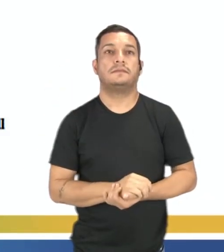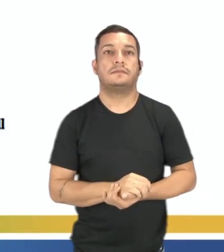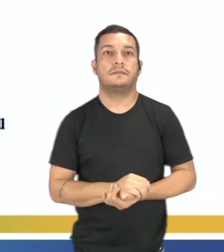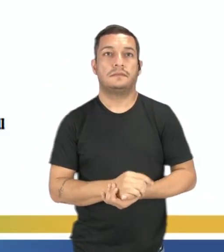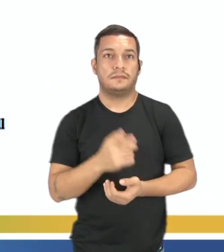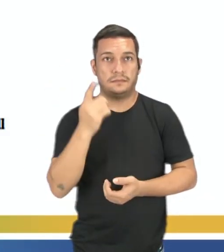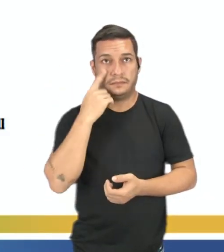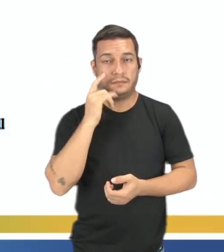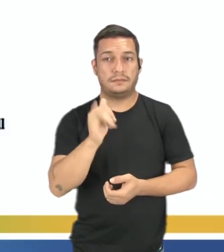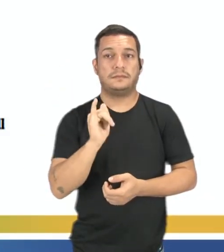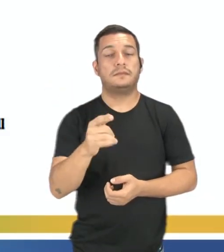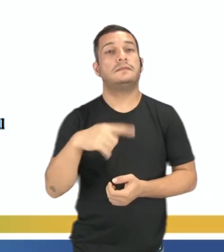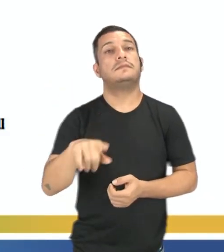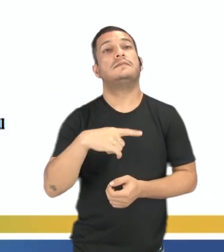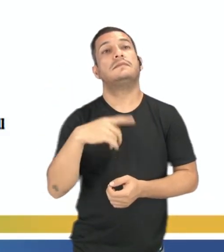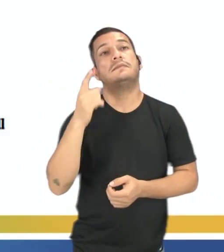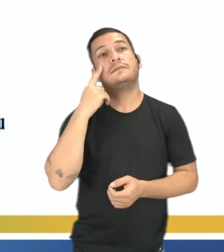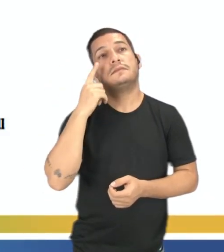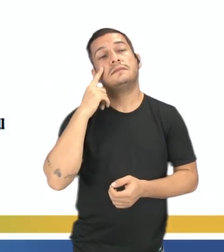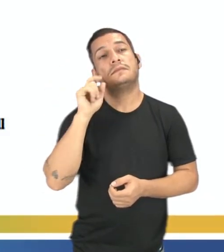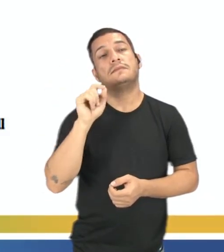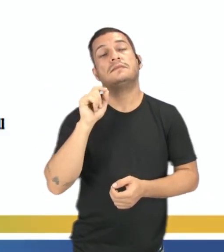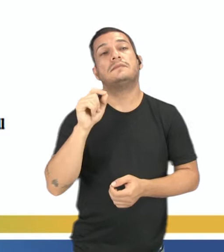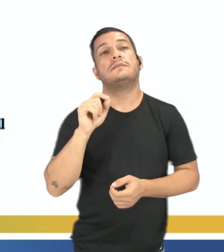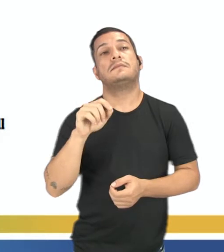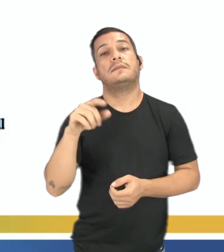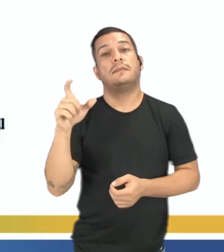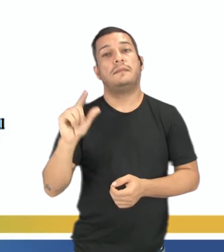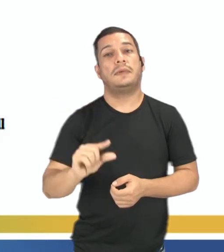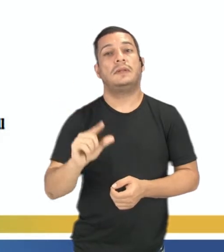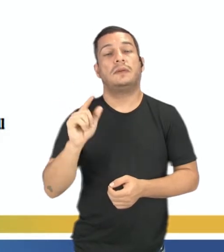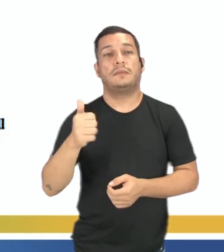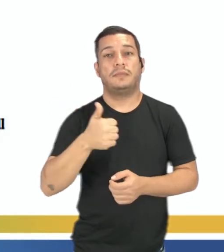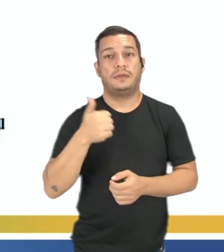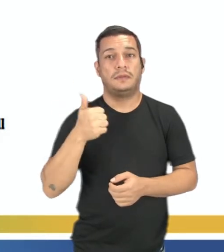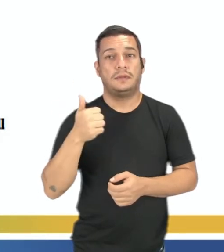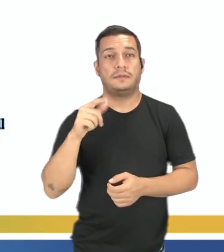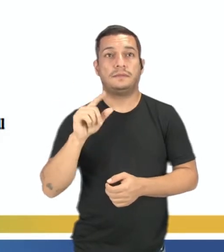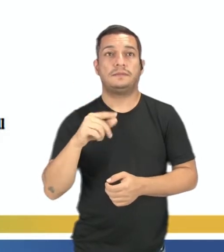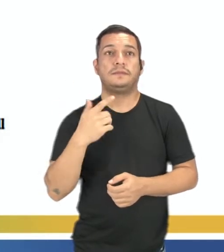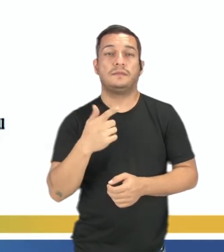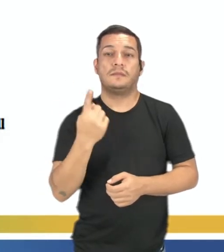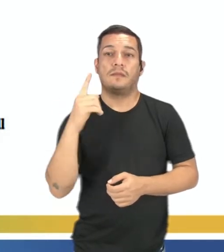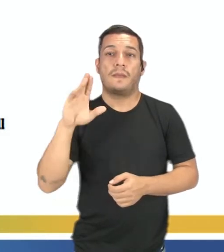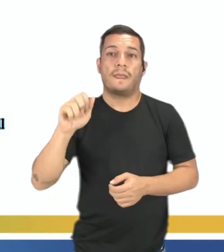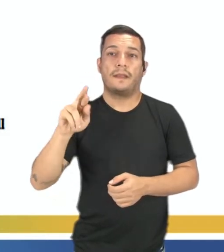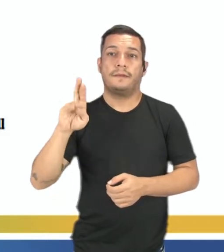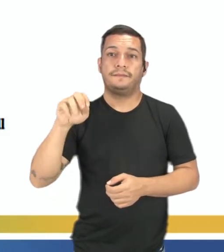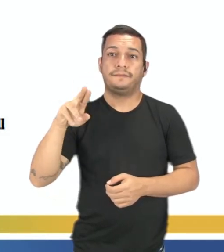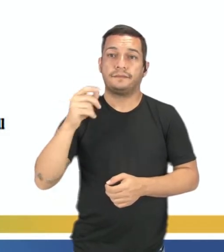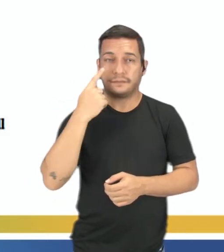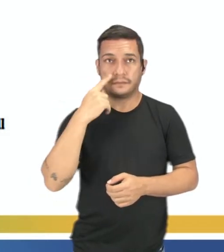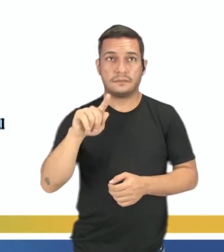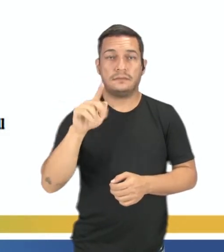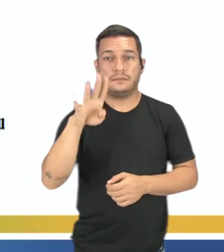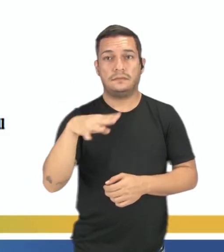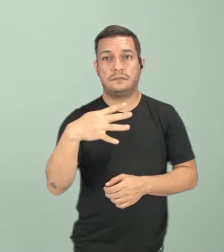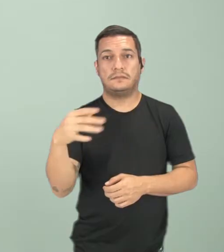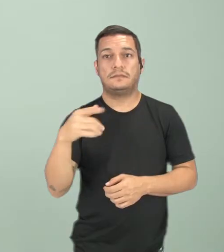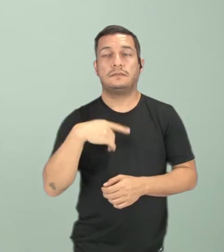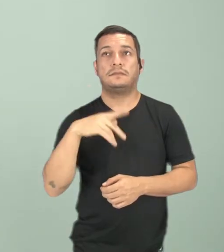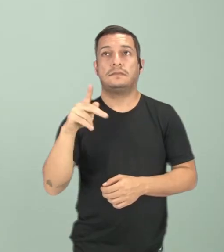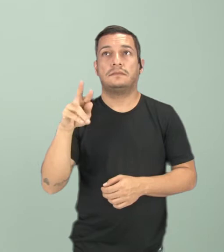direita eu disse para vocês que eu vou pegar a cadeia o menor primeiro um carbono se a gente olhar na nossa